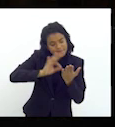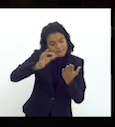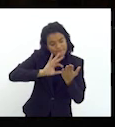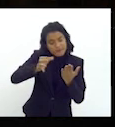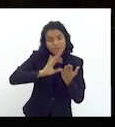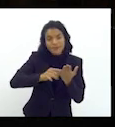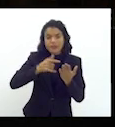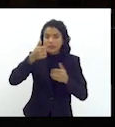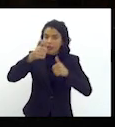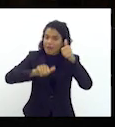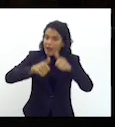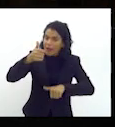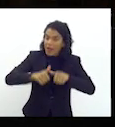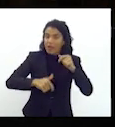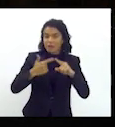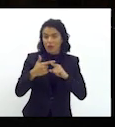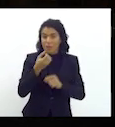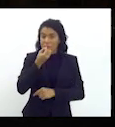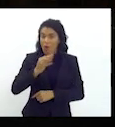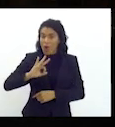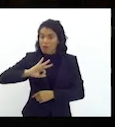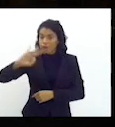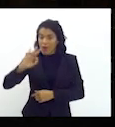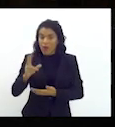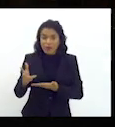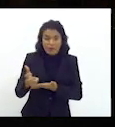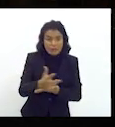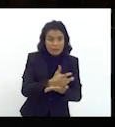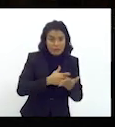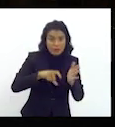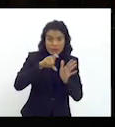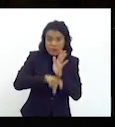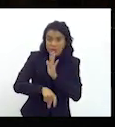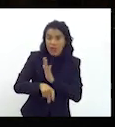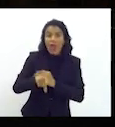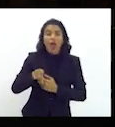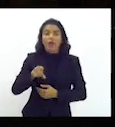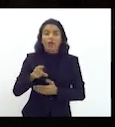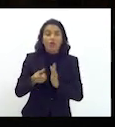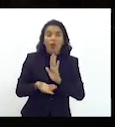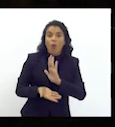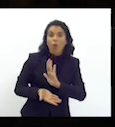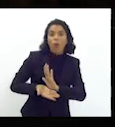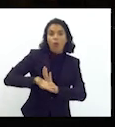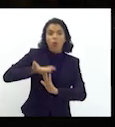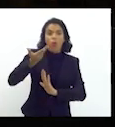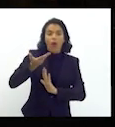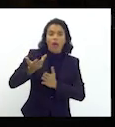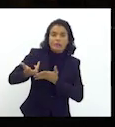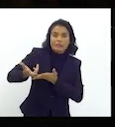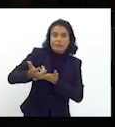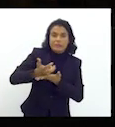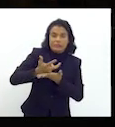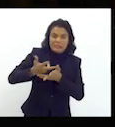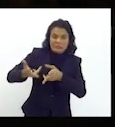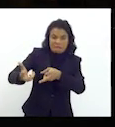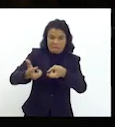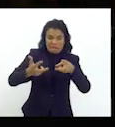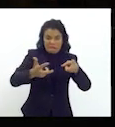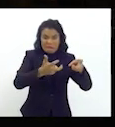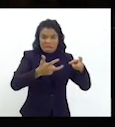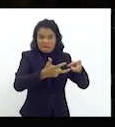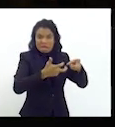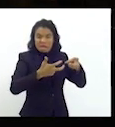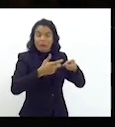boa reforma tributária seria aquela que não aumenta a carga tributária e